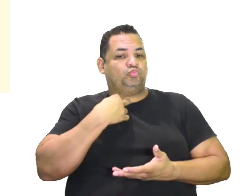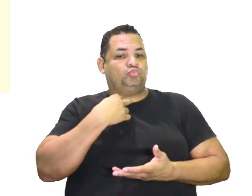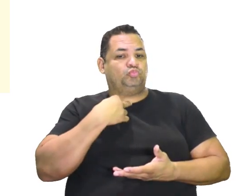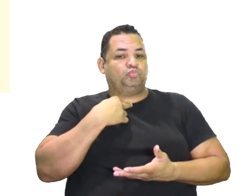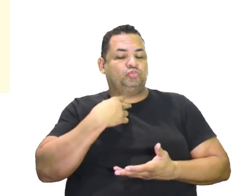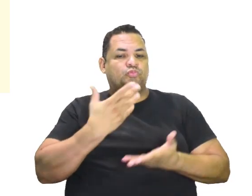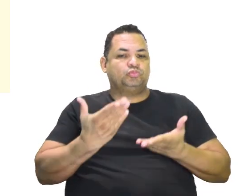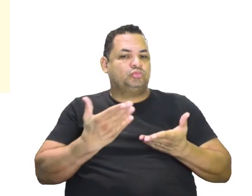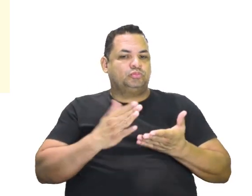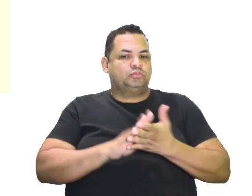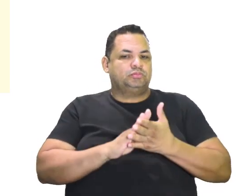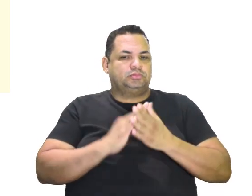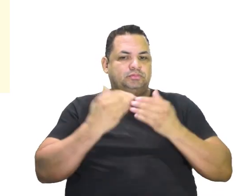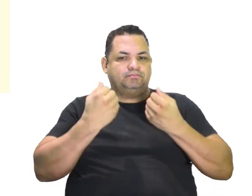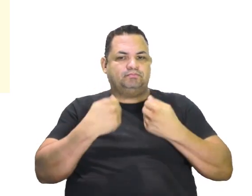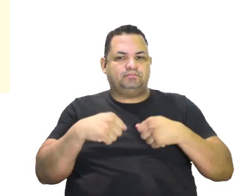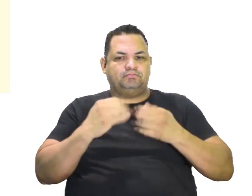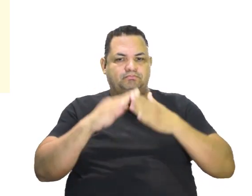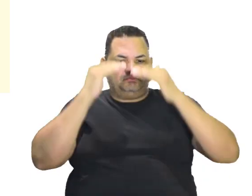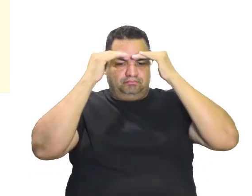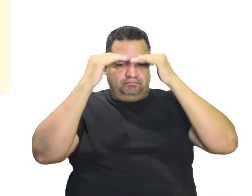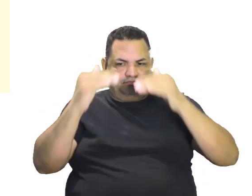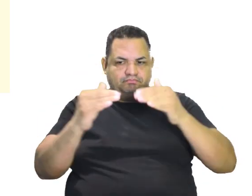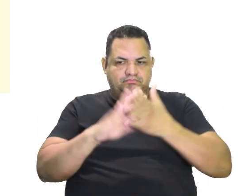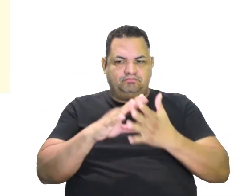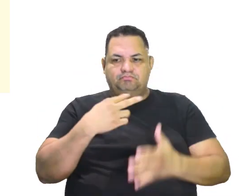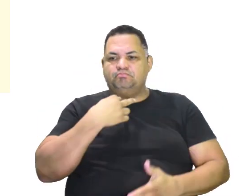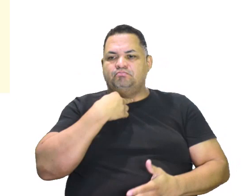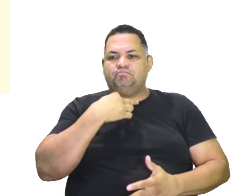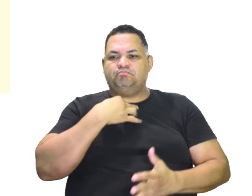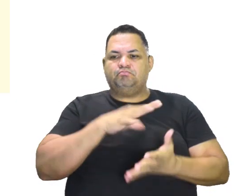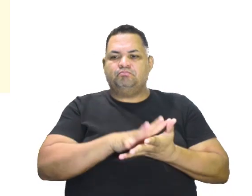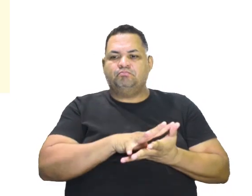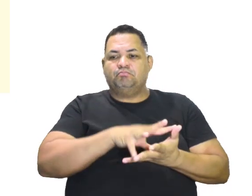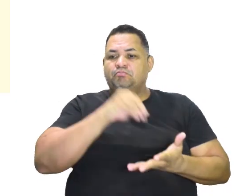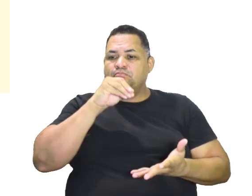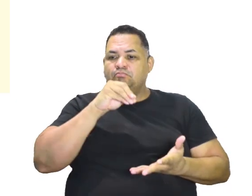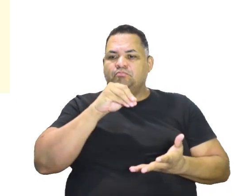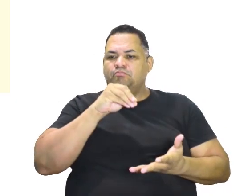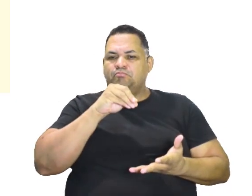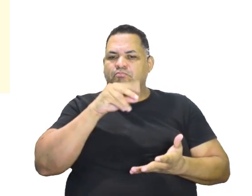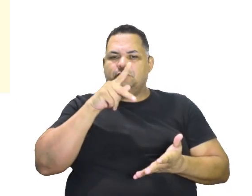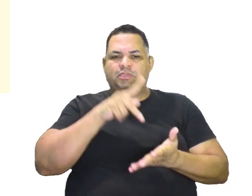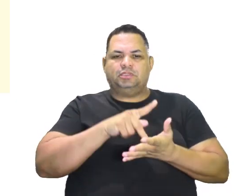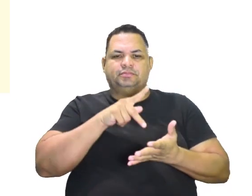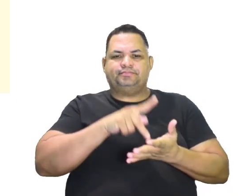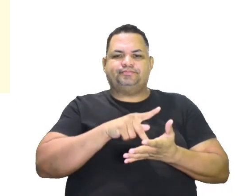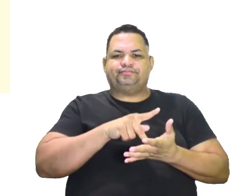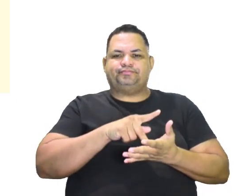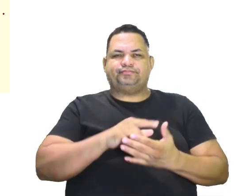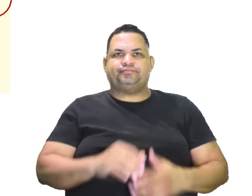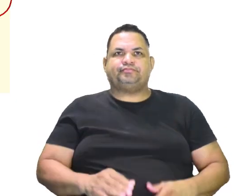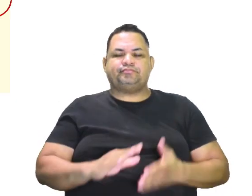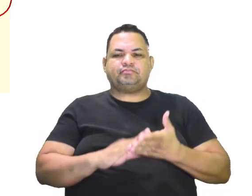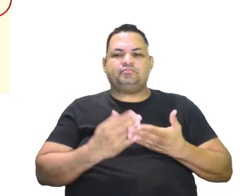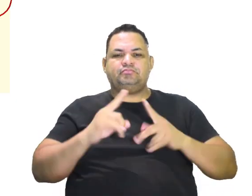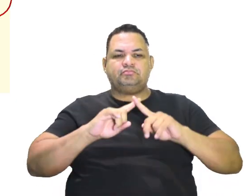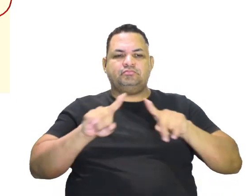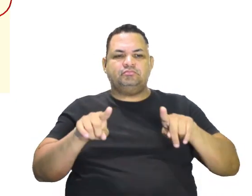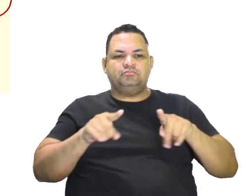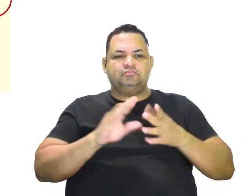espécie de dogma que ele tinha que seguir, né? Ele não devia imitar a realidade, mas